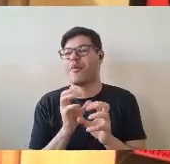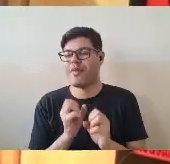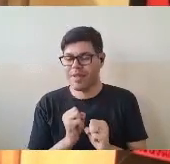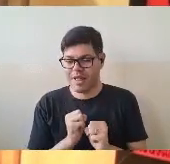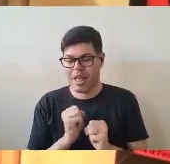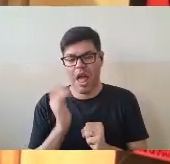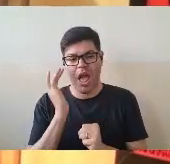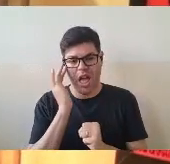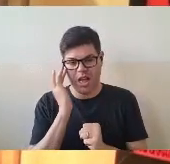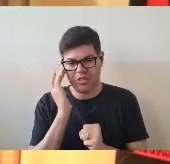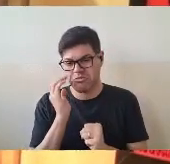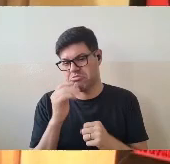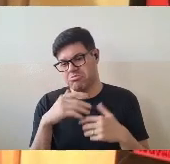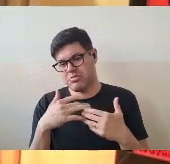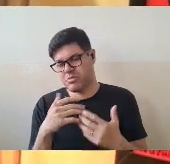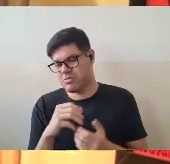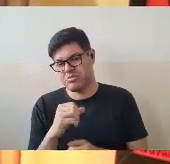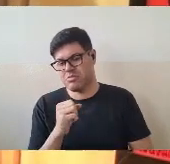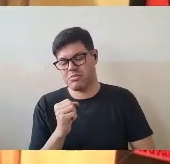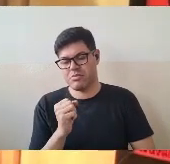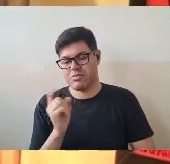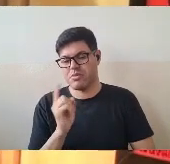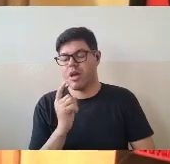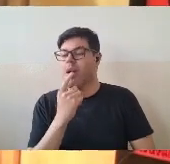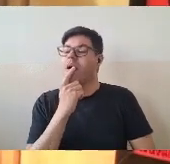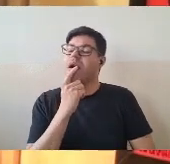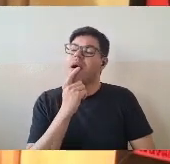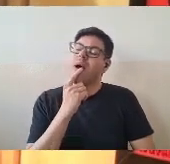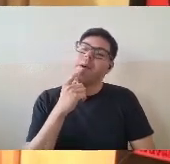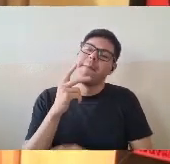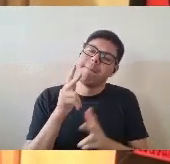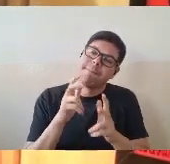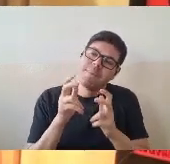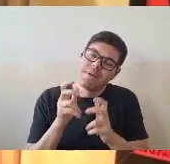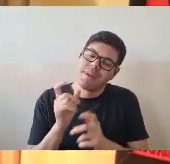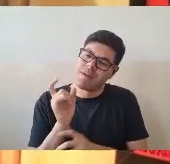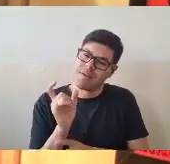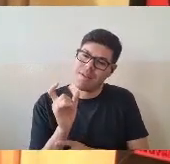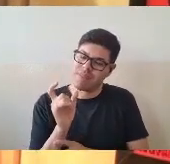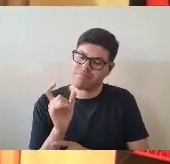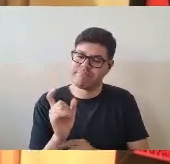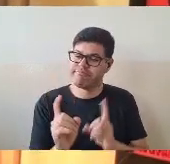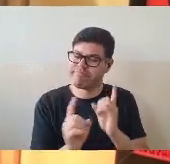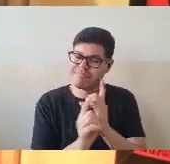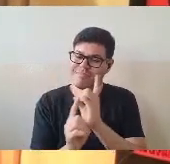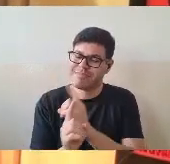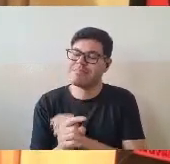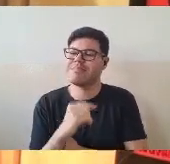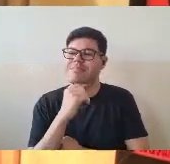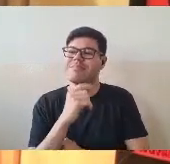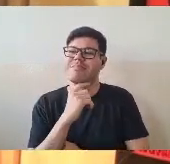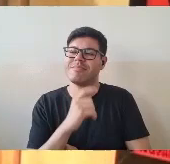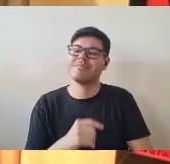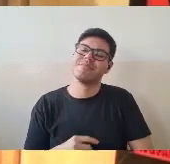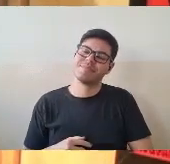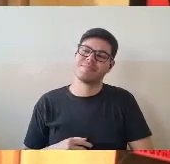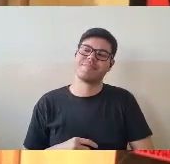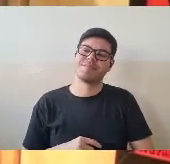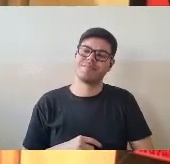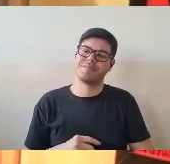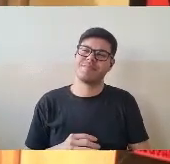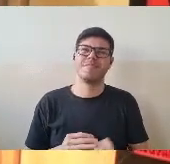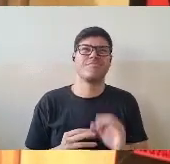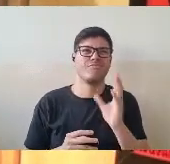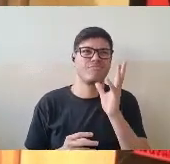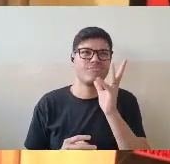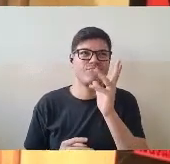palavras que eu não encontro mais. Sim, Demora, encontra, mas demora. Depois substituo, né, a palavra por um outro sinônimo, mas sim.